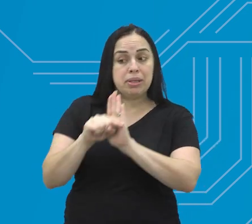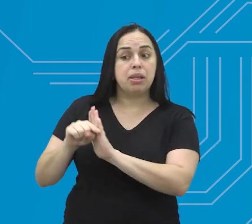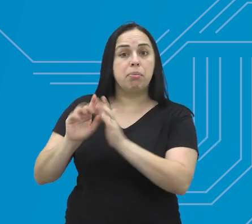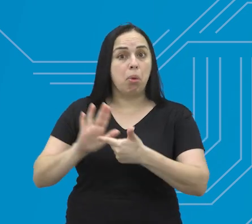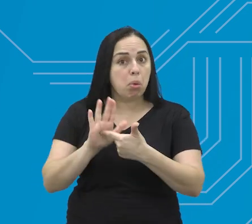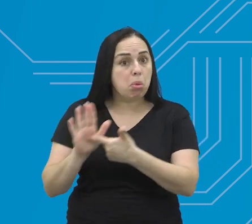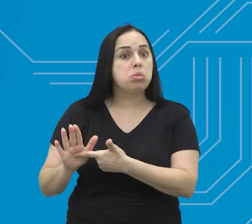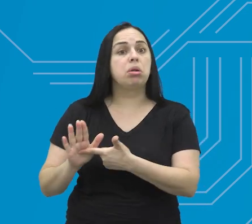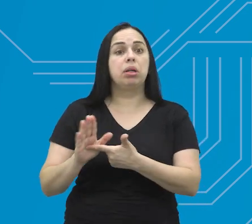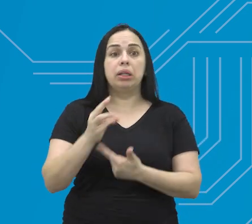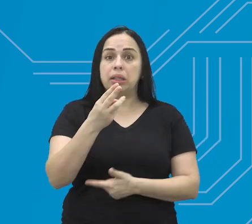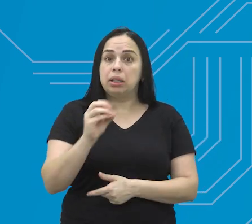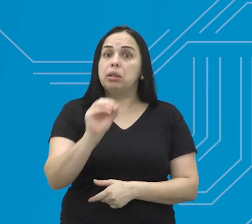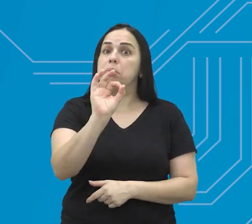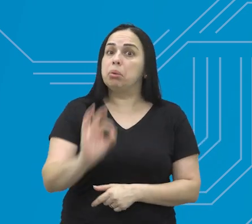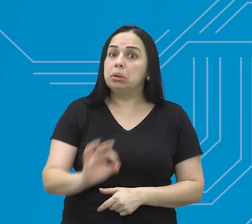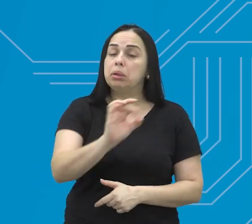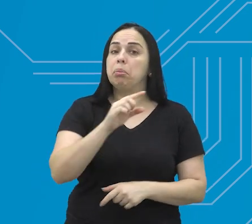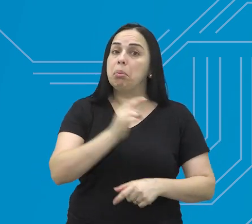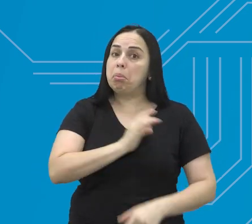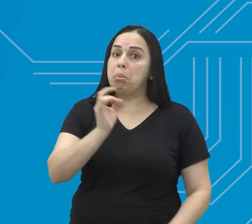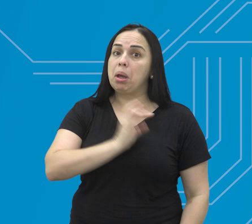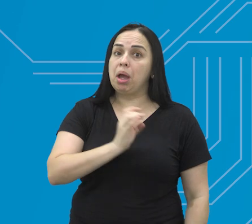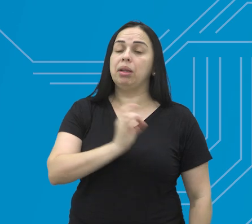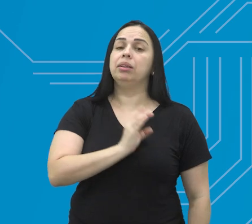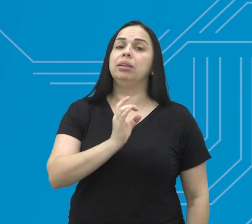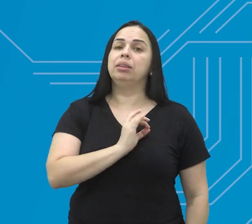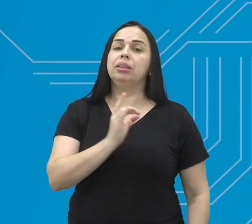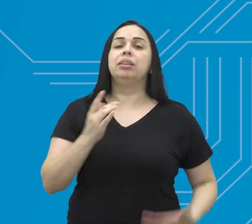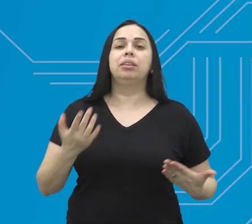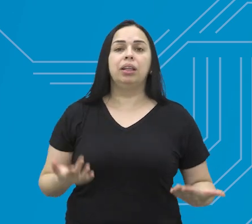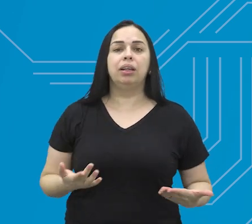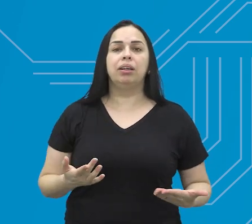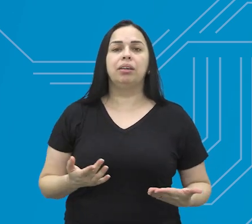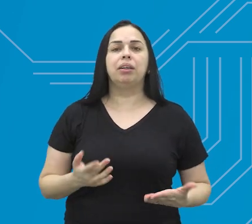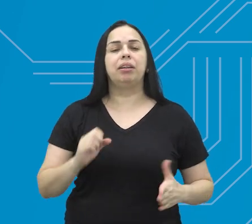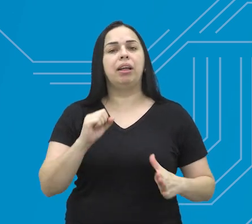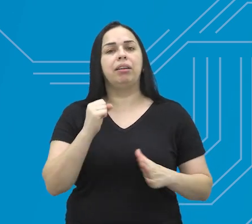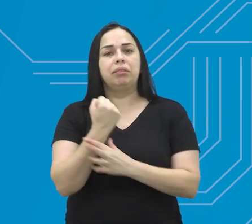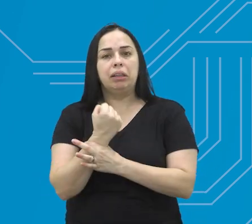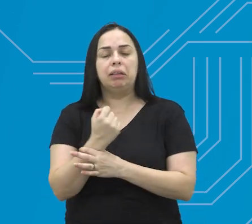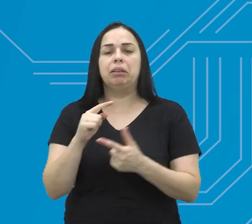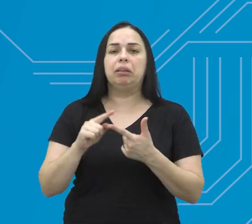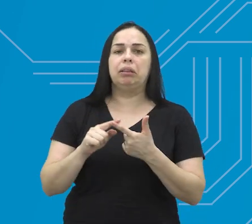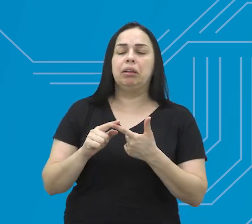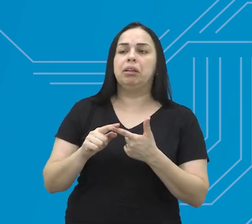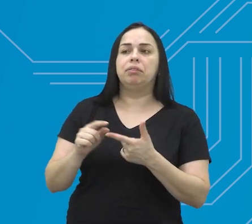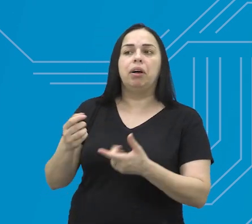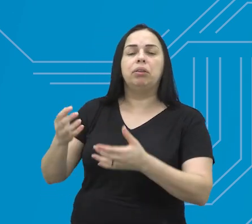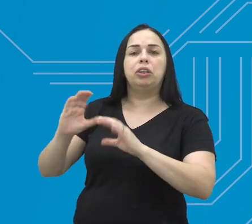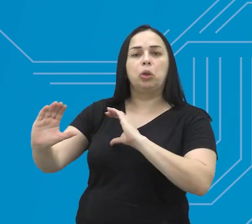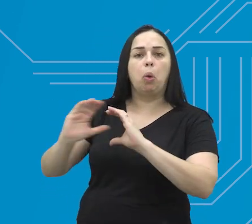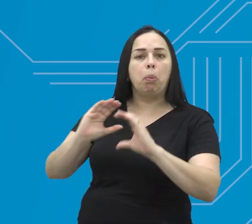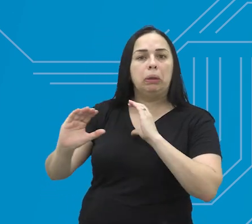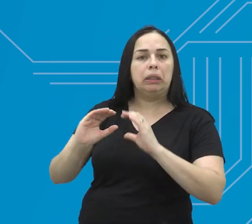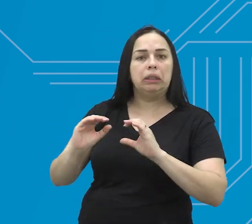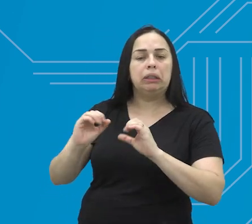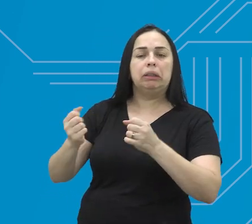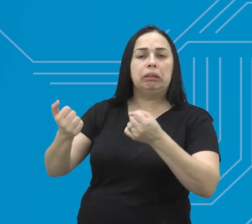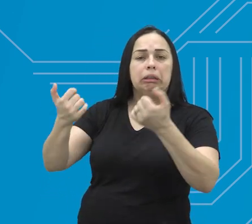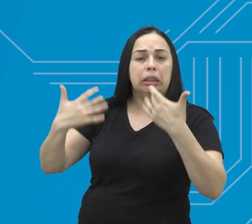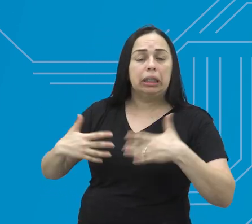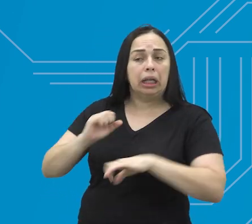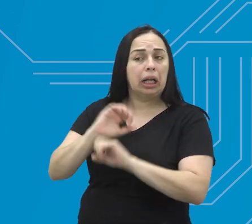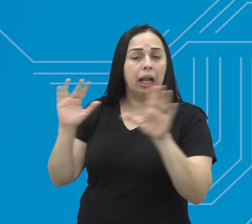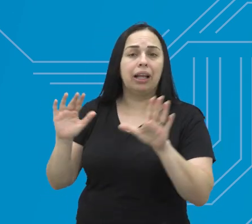apontou pesquisa realizada pela Confederação Nacional da Indústria. Instabilidade econômica e falta de clareza por parte